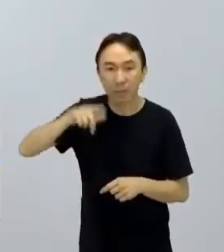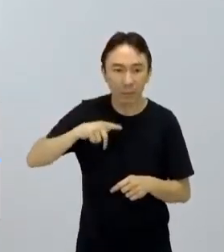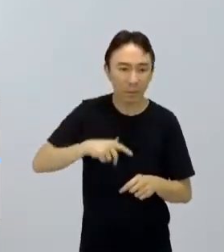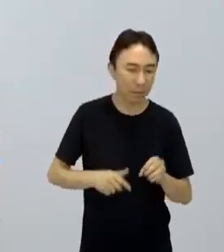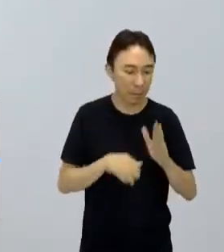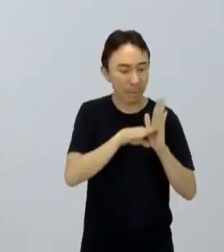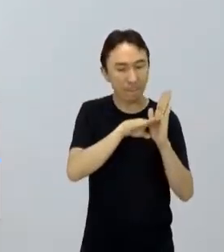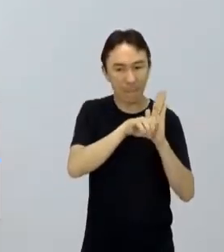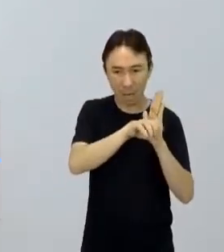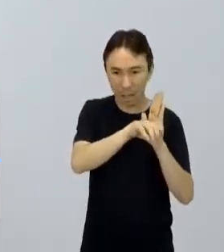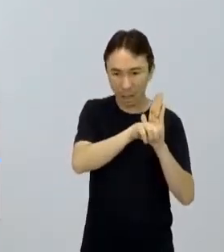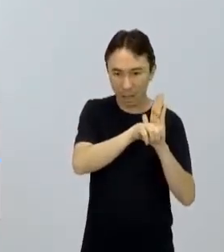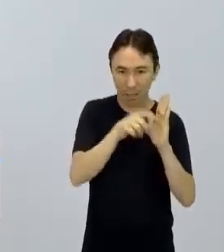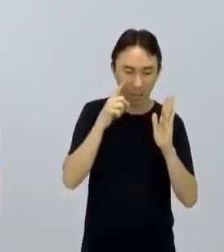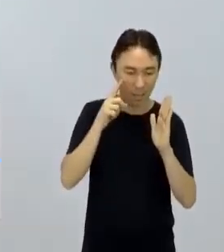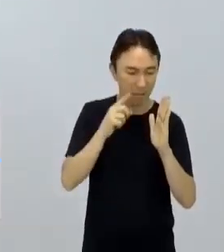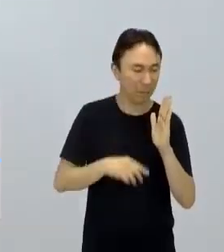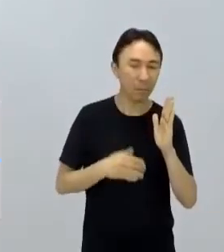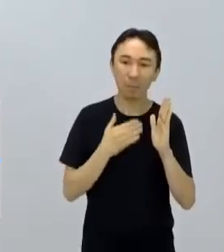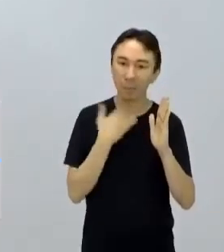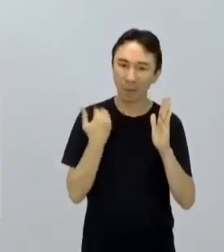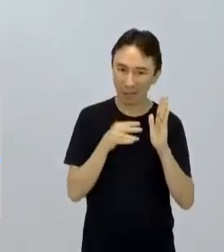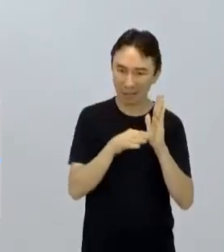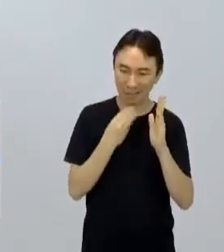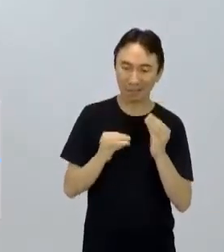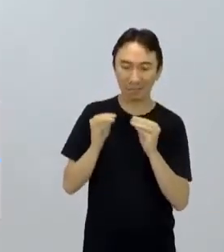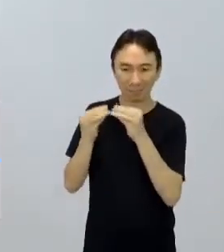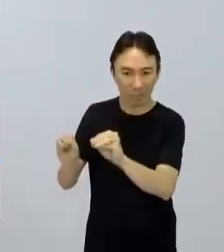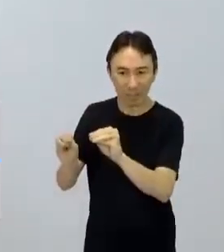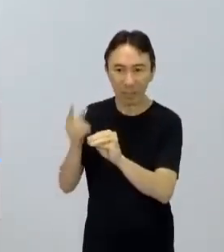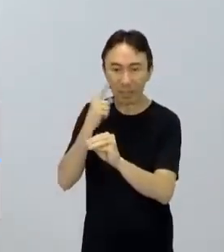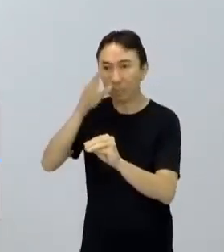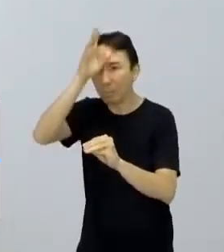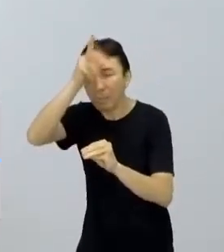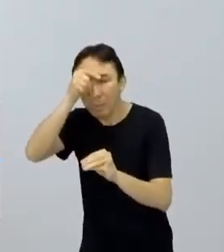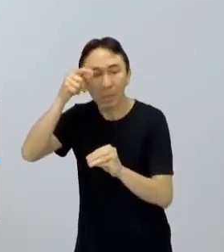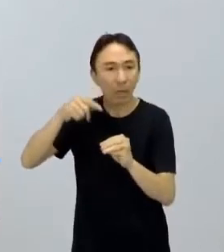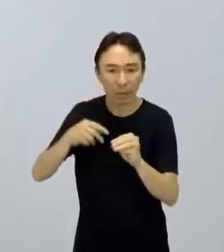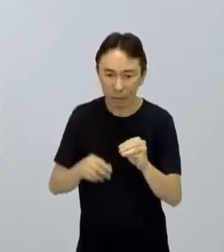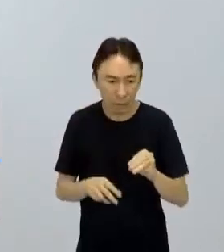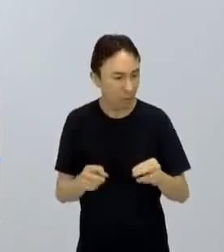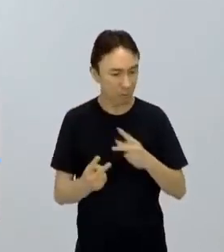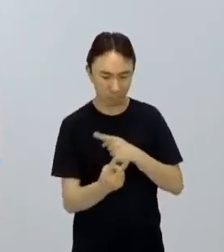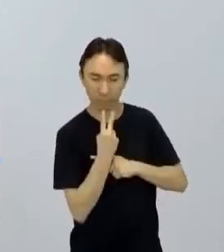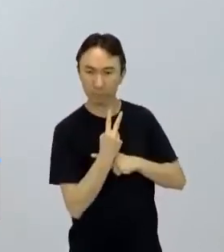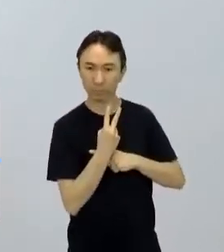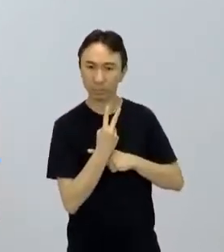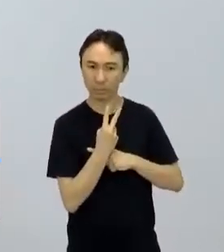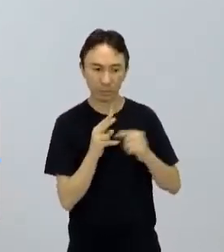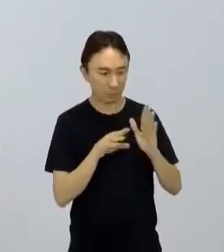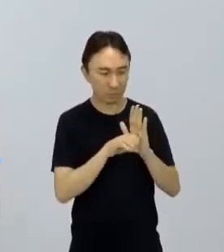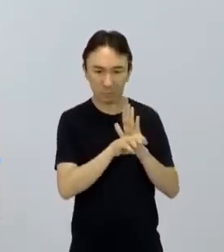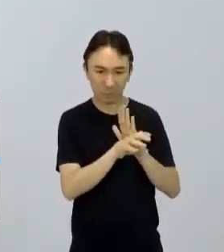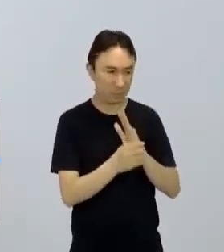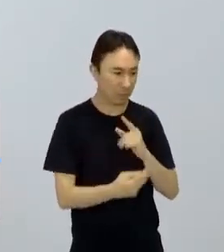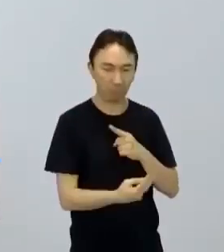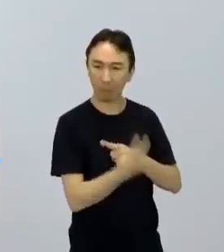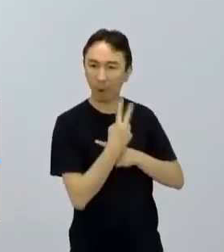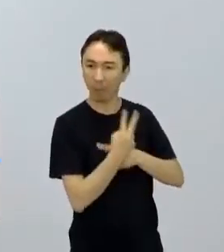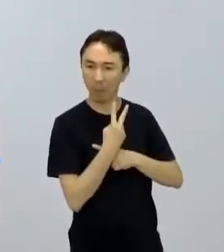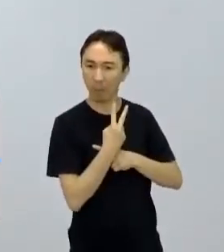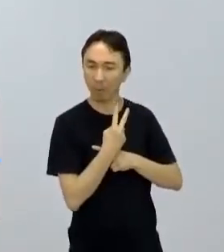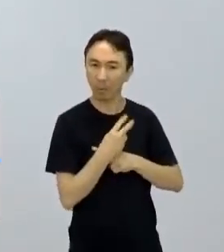que receberam as bactérias mortas não ficavam mais doentes com a bactéria viva. Então, foi